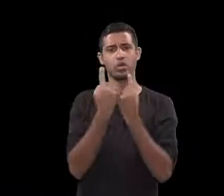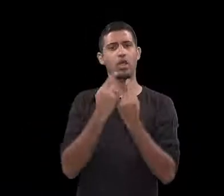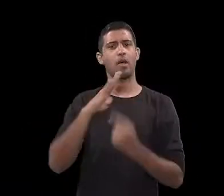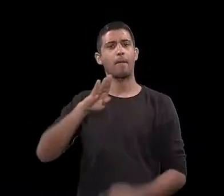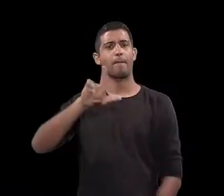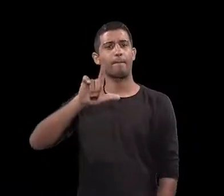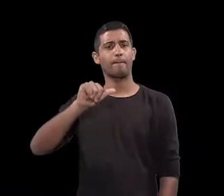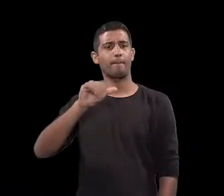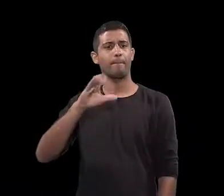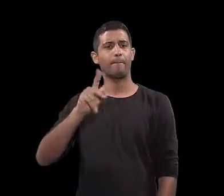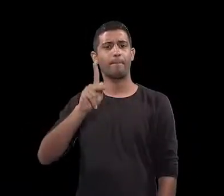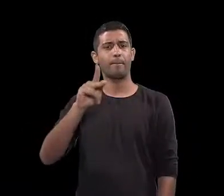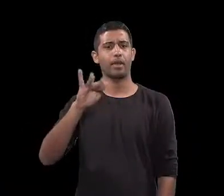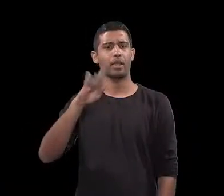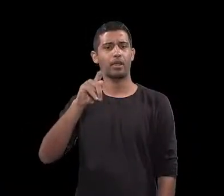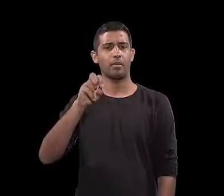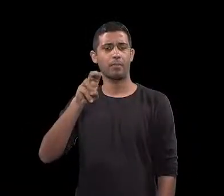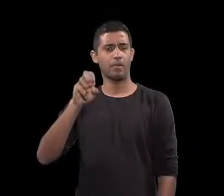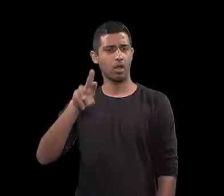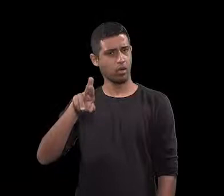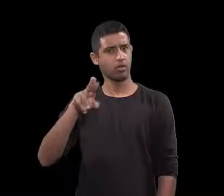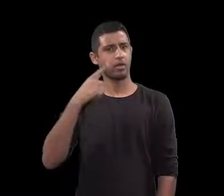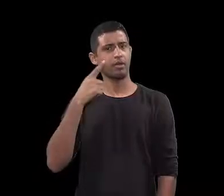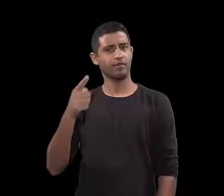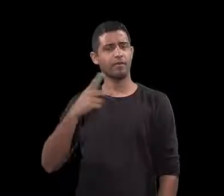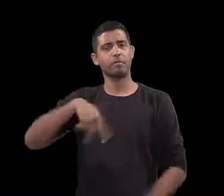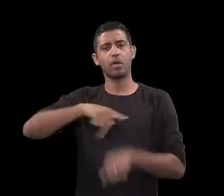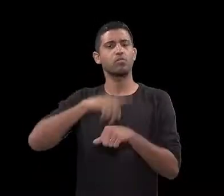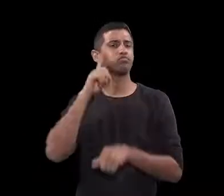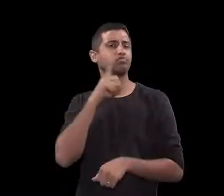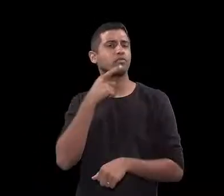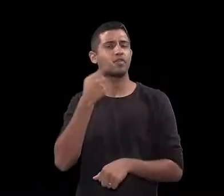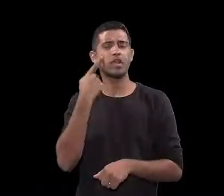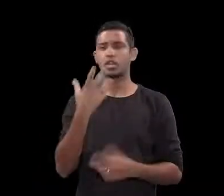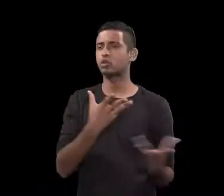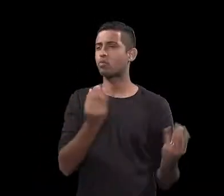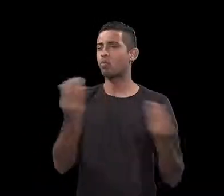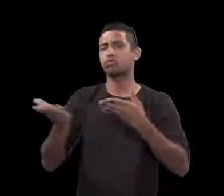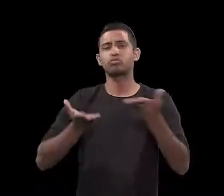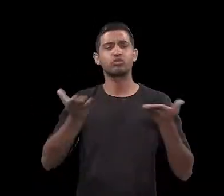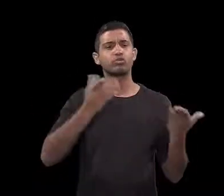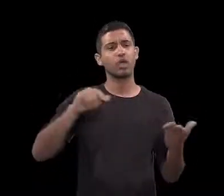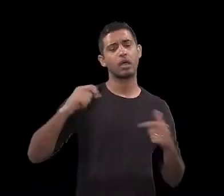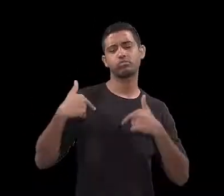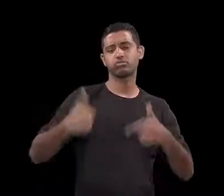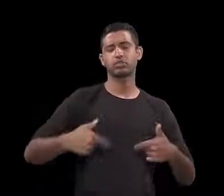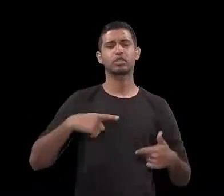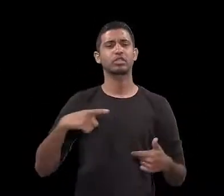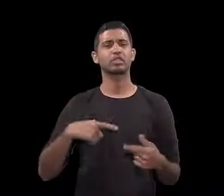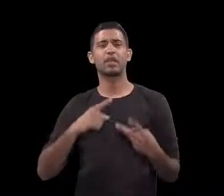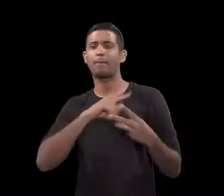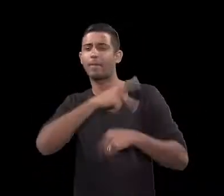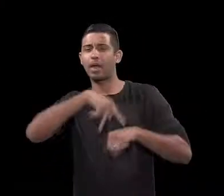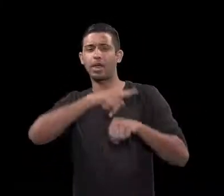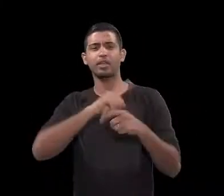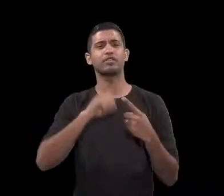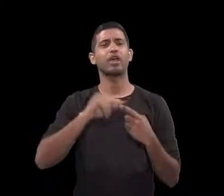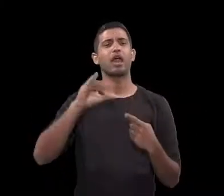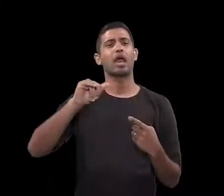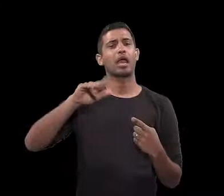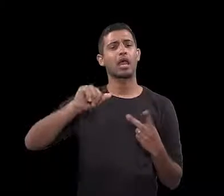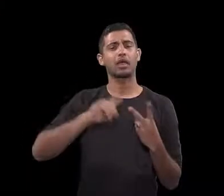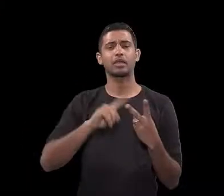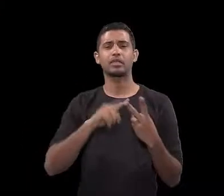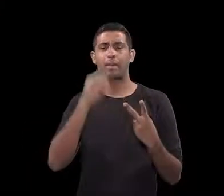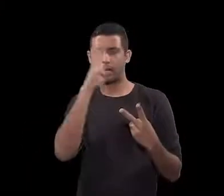Power, Cultural and Political Movements in the Black Americas, com intelectuais e ativistas do Canadá, Estados Unidos, Jamaica,